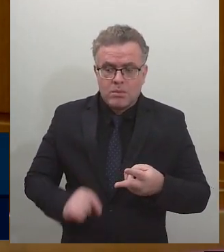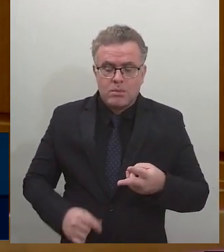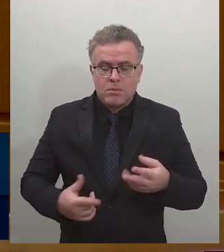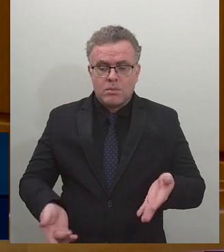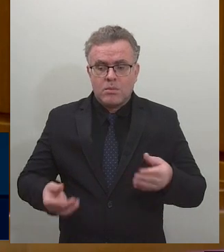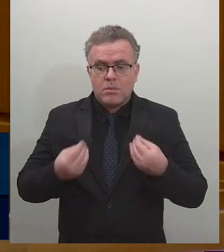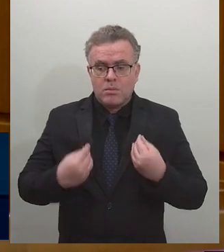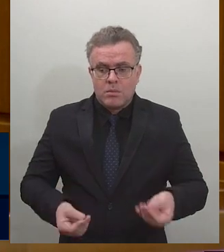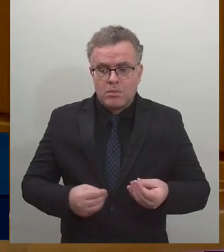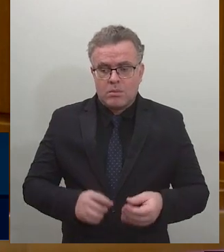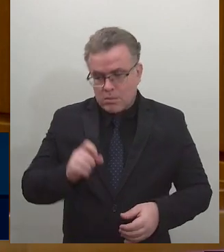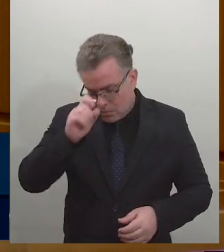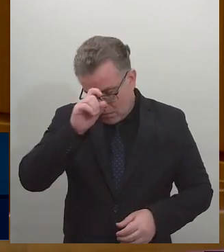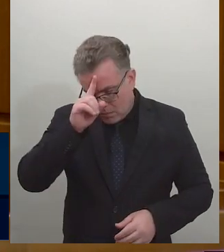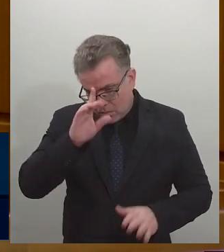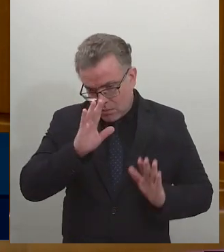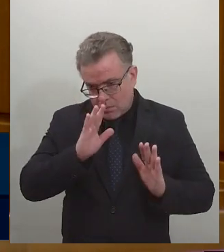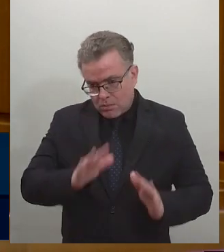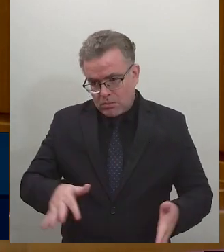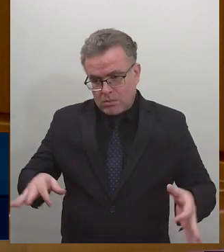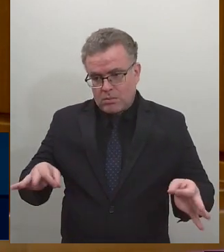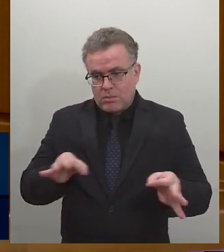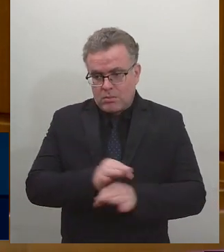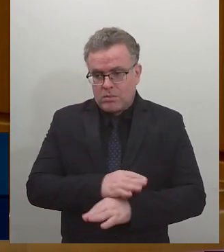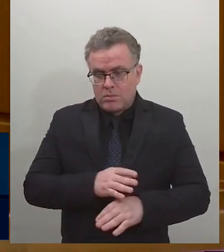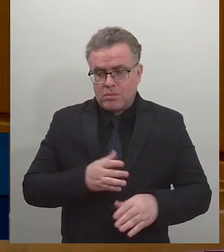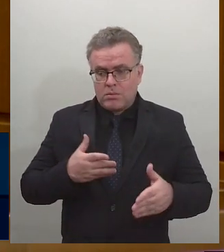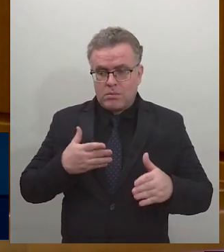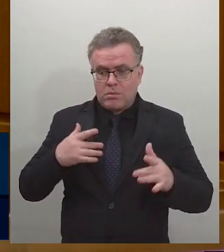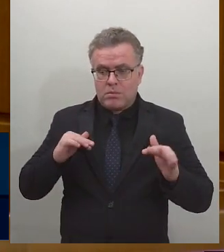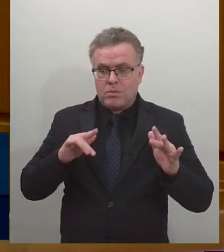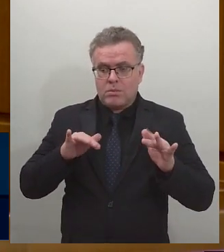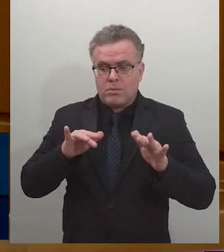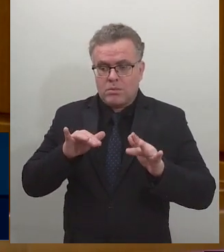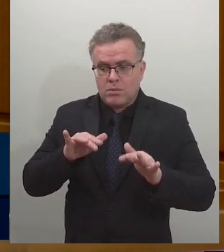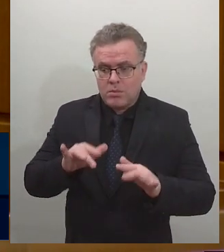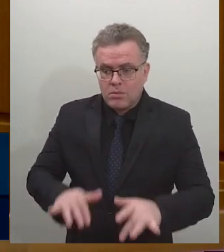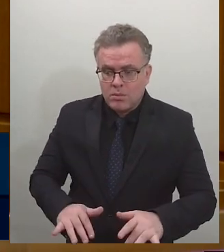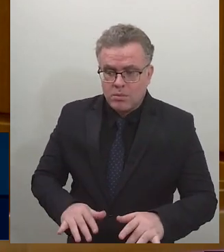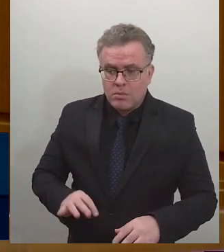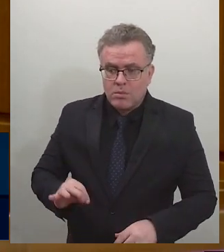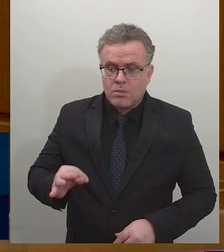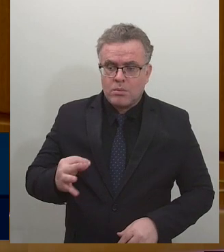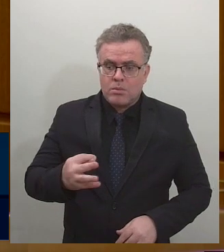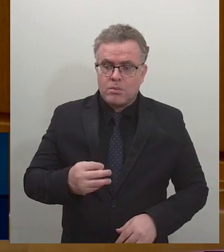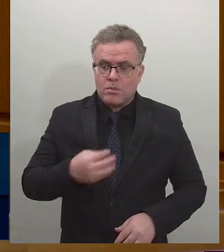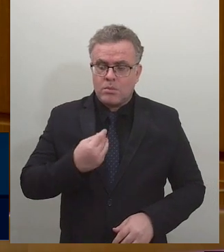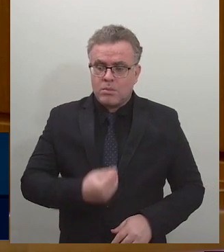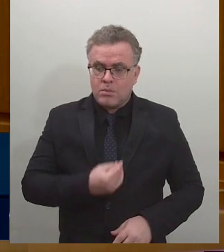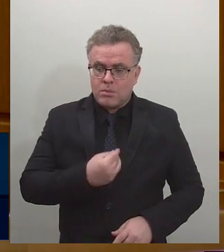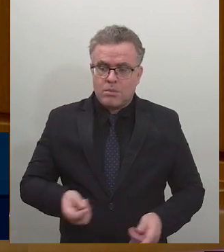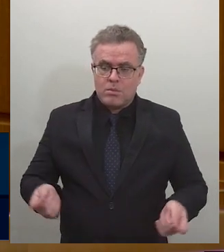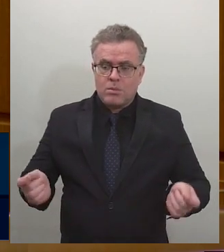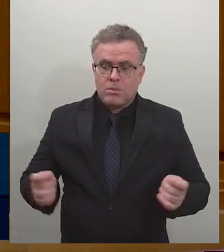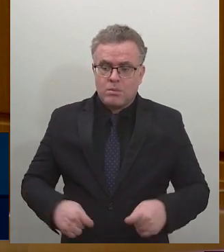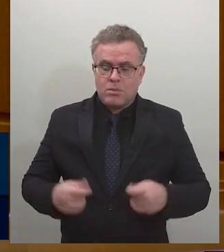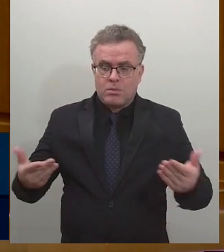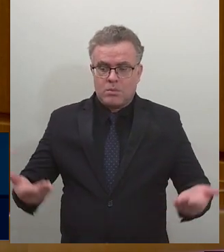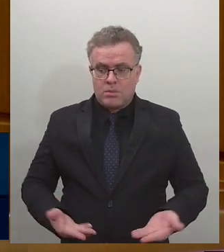para receber com dignidade. Senhores deputados, hoje eu lhe asseguro, é o